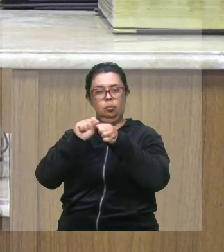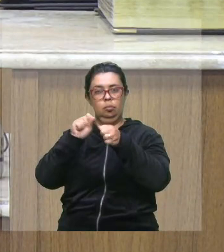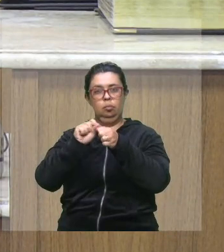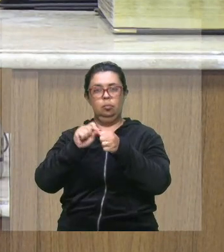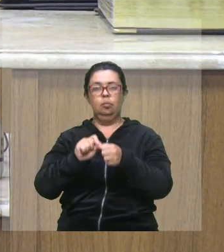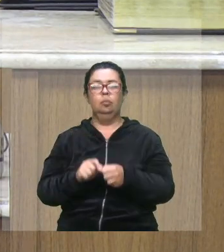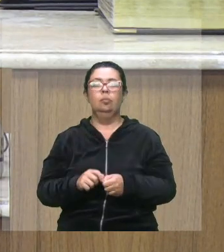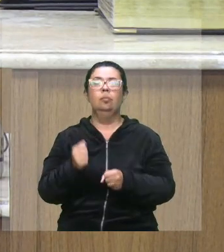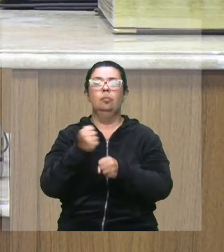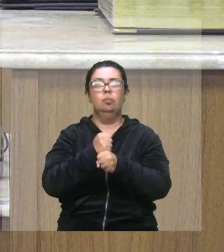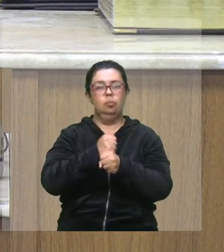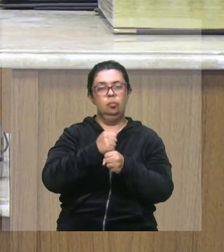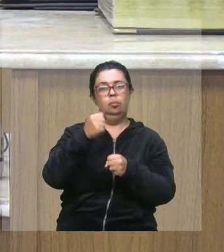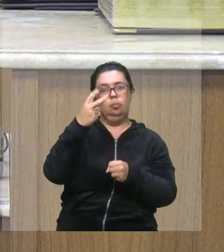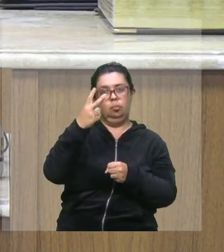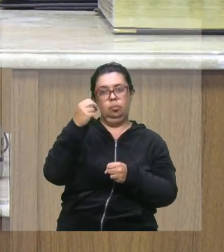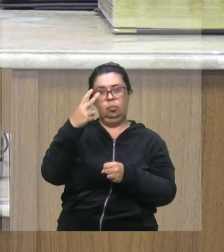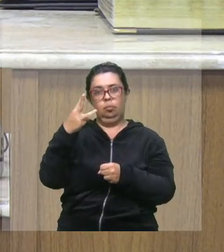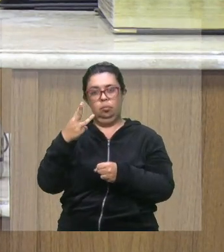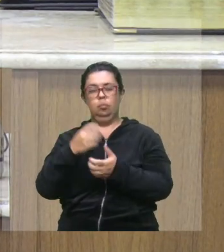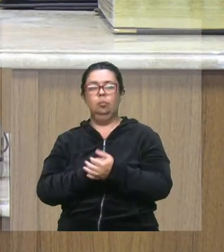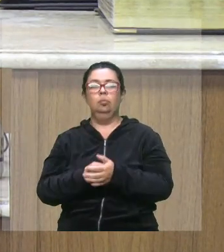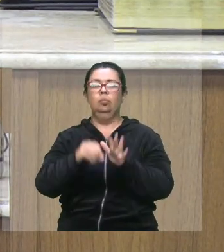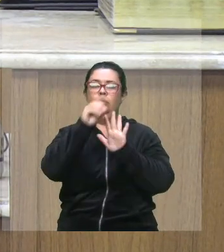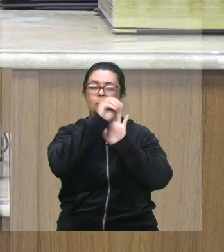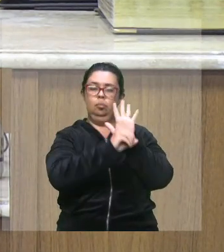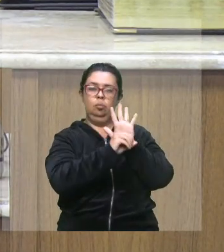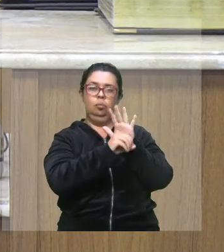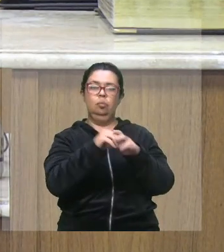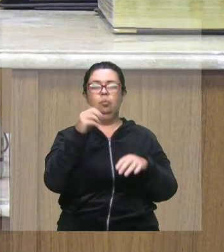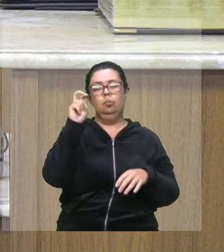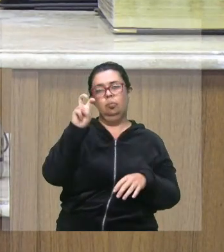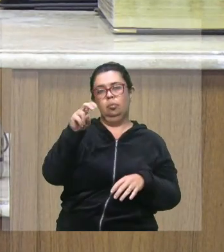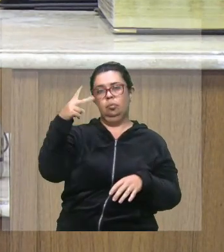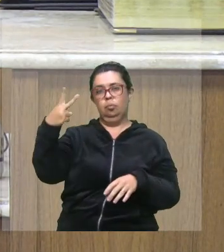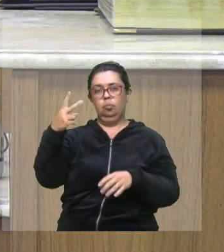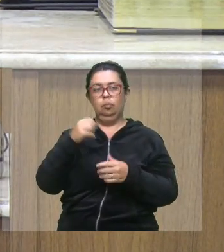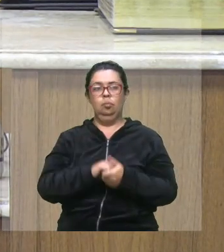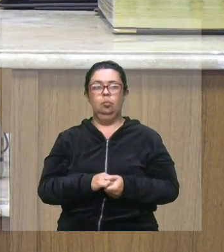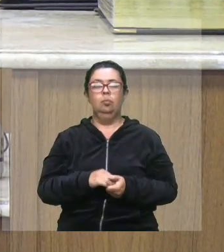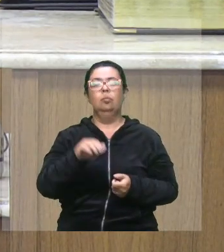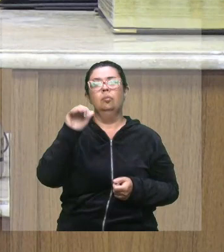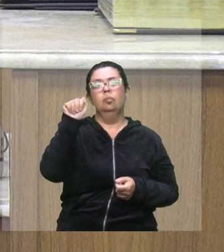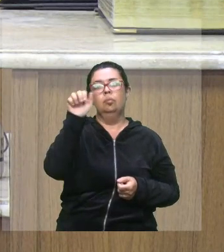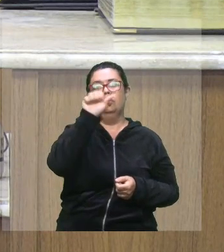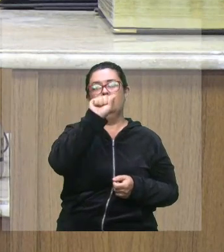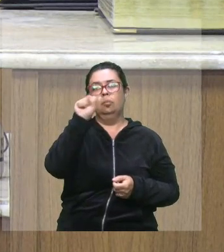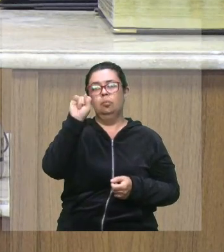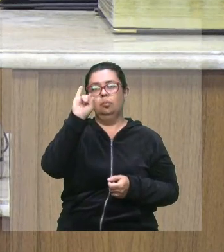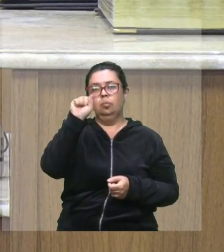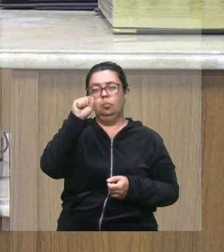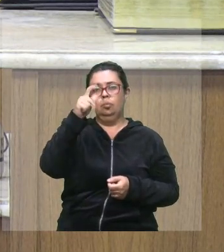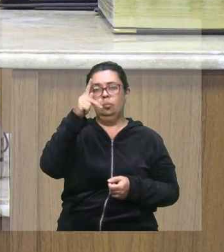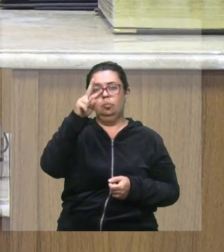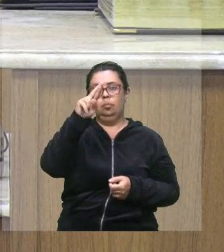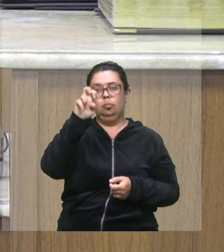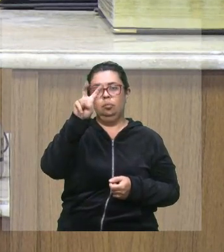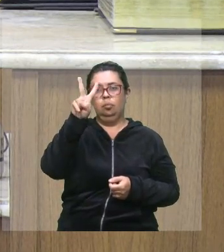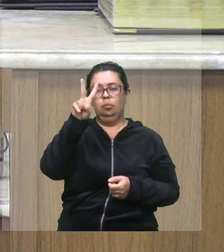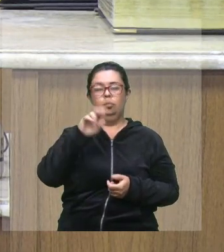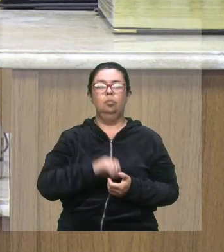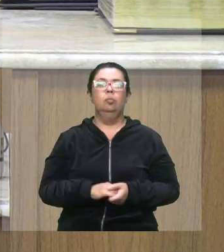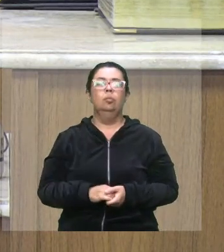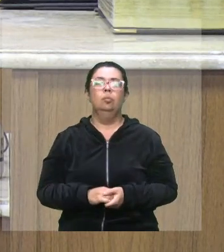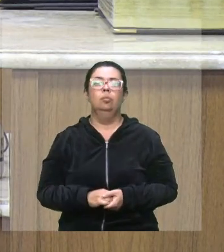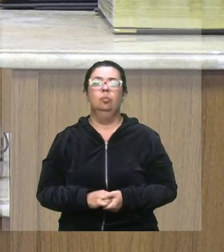sua unidade. Ofício número 52/2024 da Cisprev, o Instituto de Previdência dos Servidores